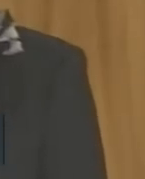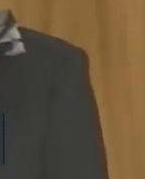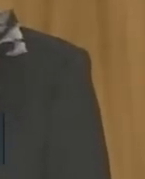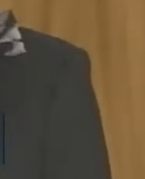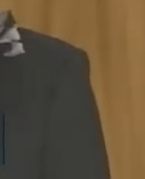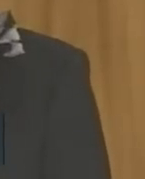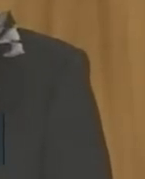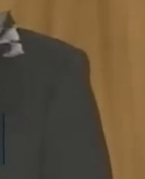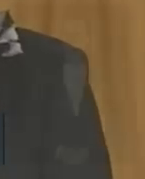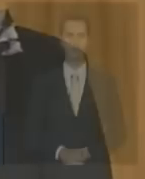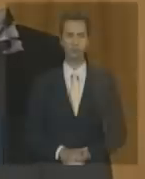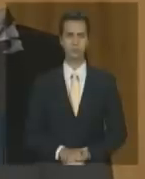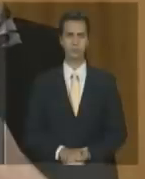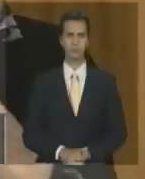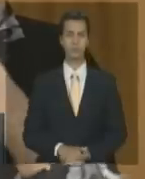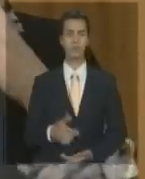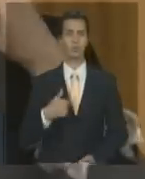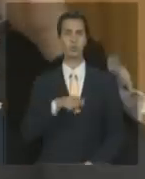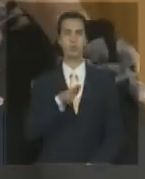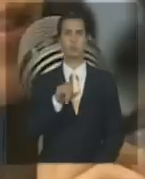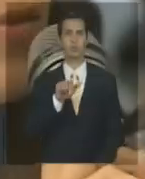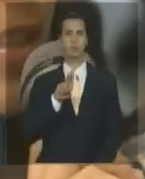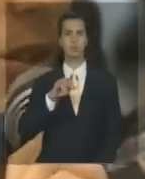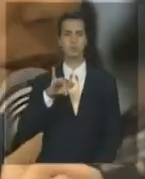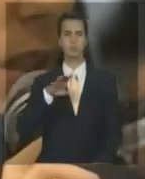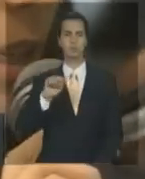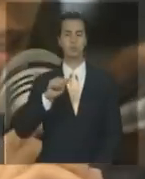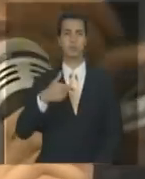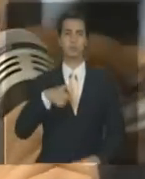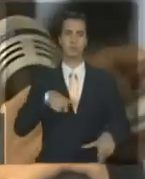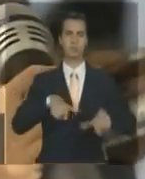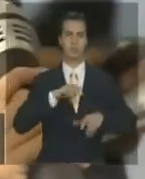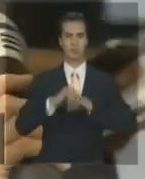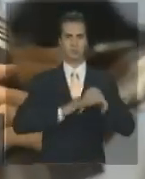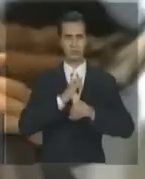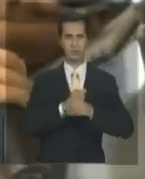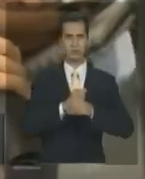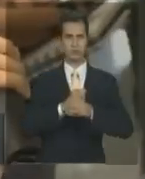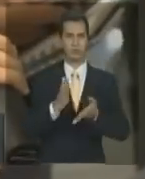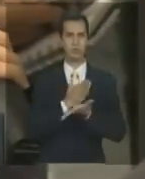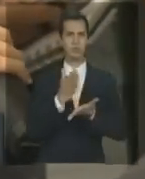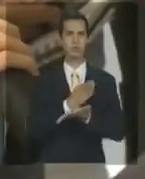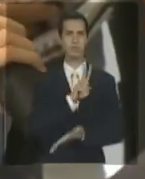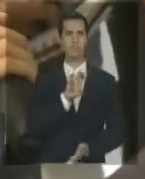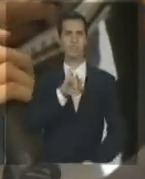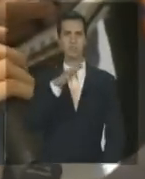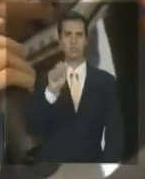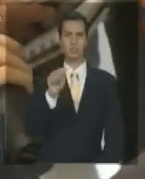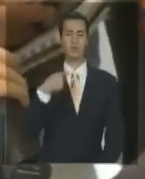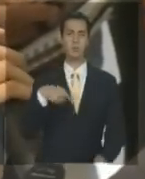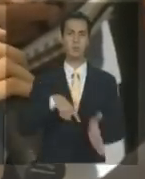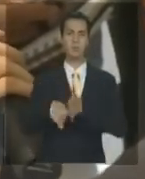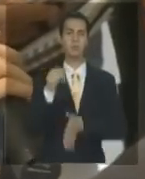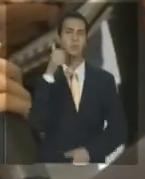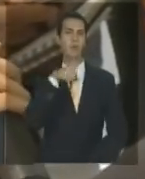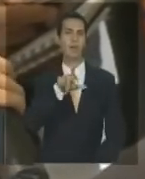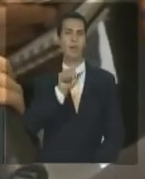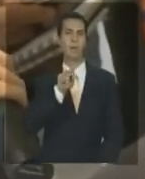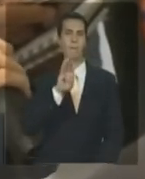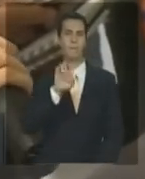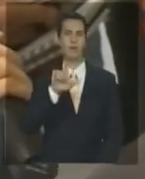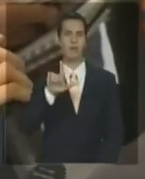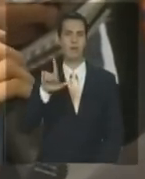Boa tarde, Luciana Marques, do site da revista Veja. Eu gostaria de perguntar para a senhora Labelle se países